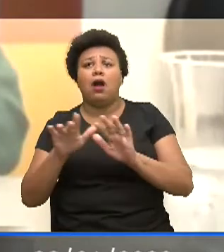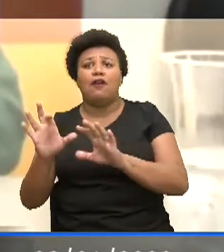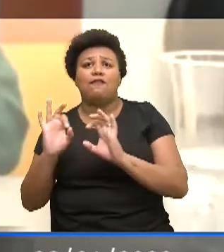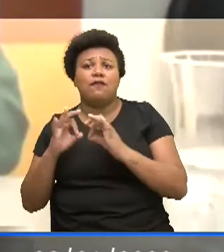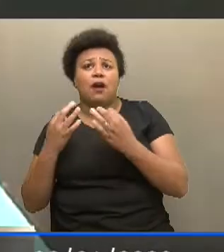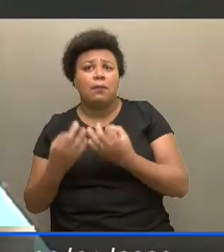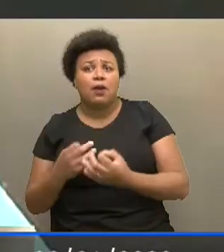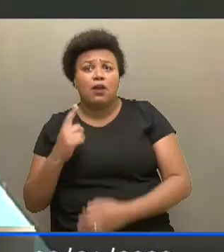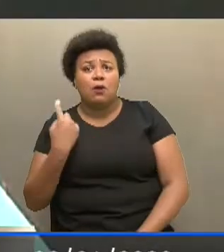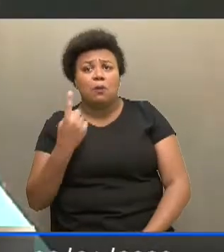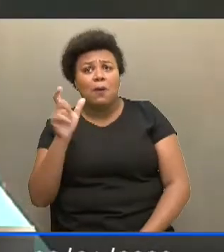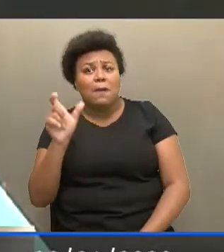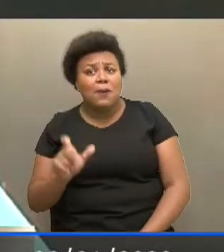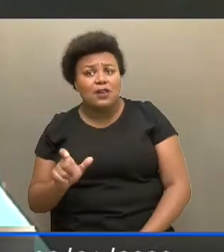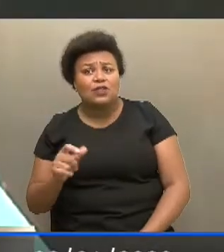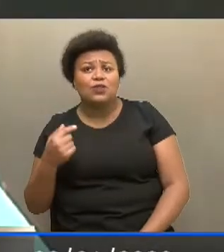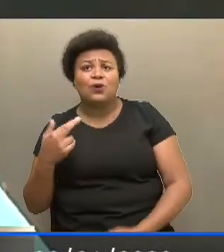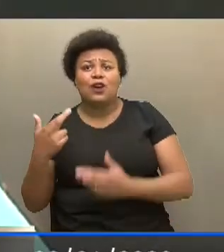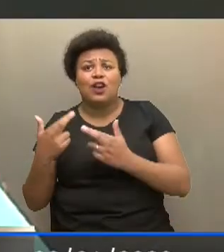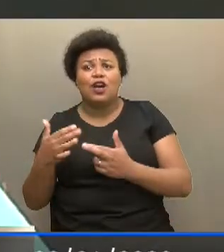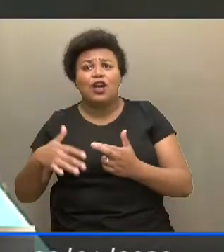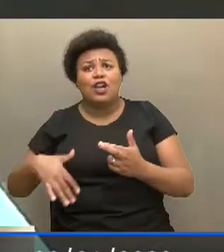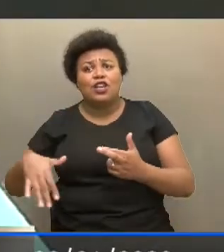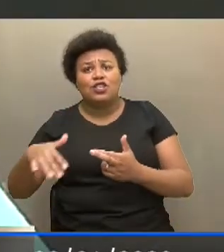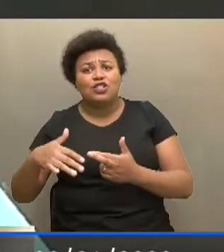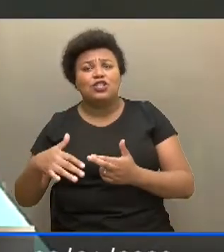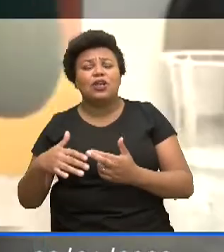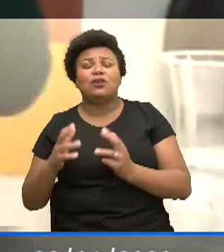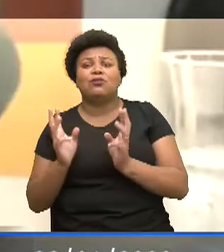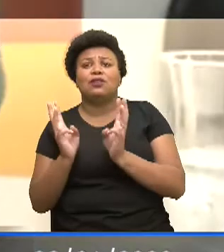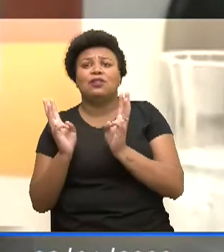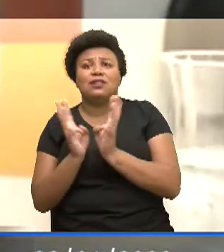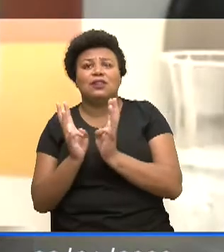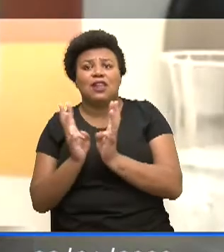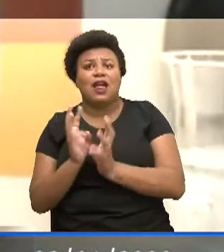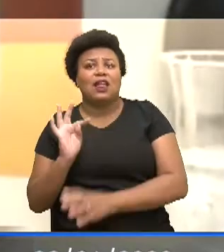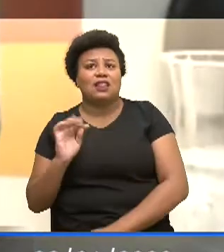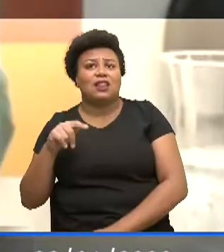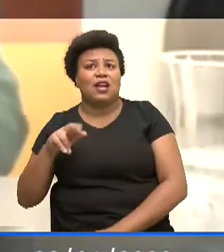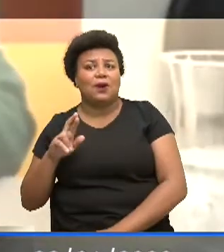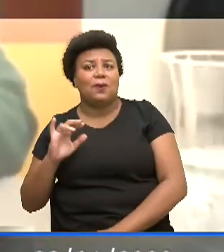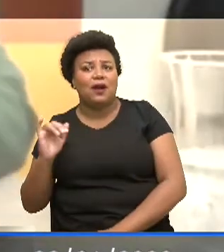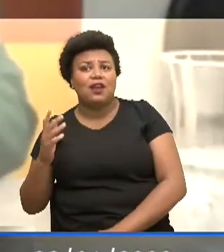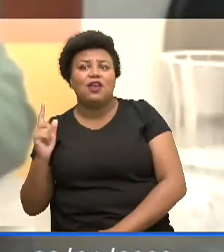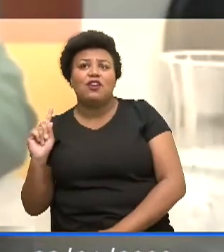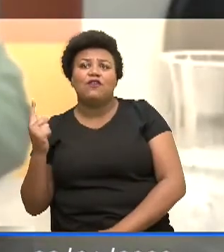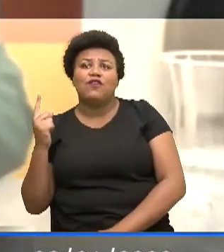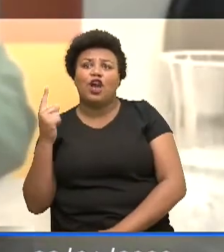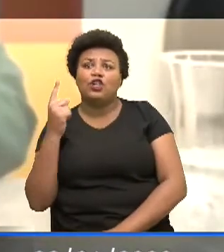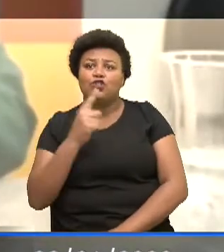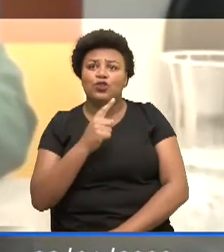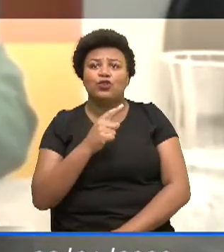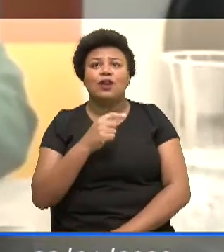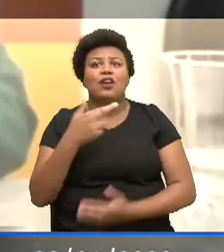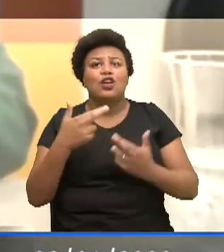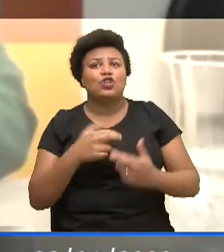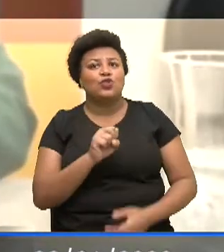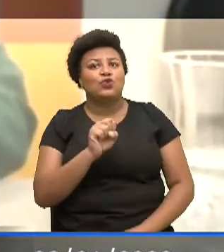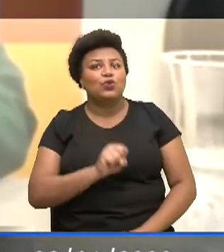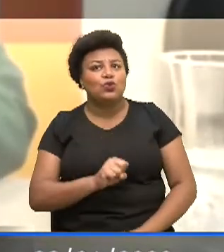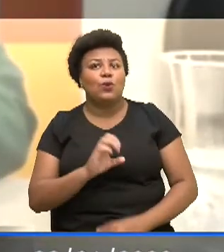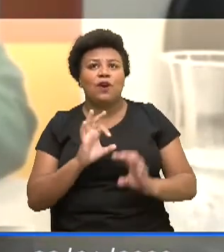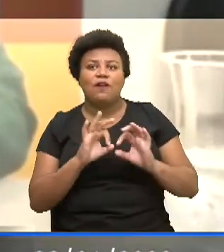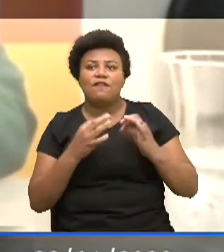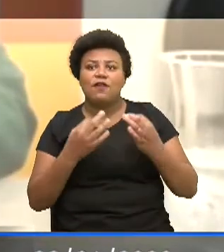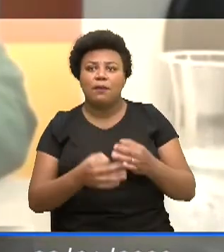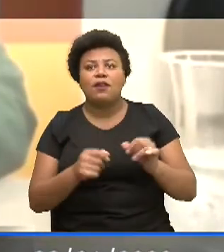Uma pessoa que veio da região do Vale do Taquari foi para a Zona Sul e a família passou, fez